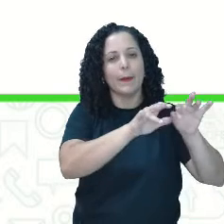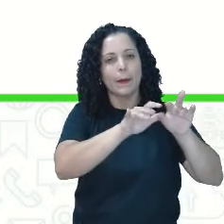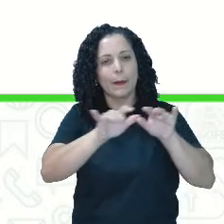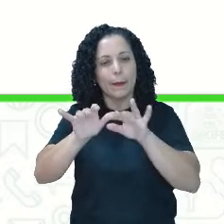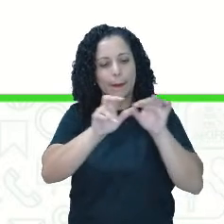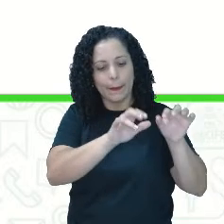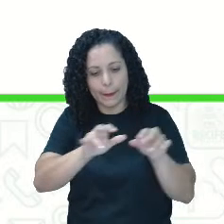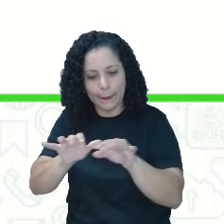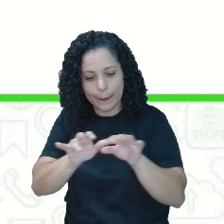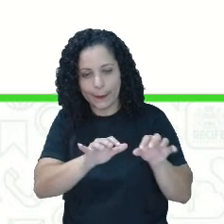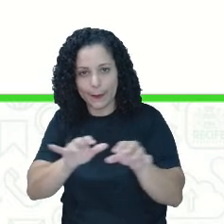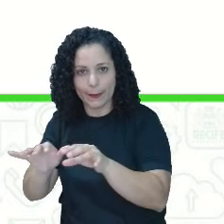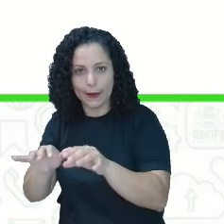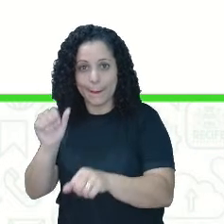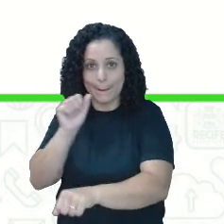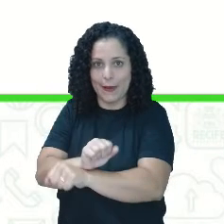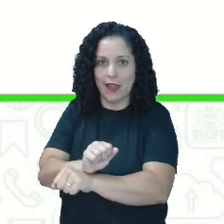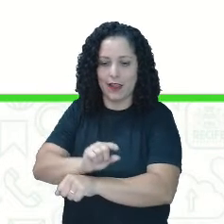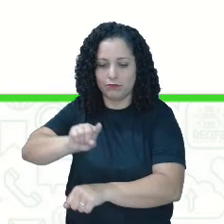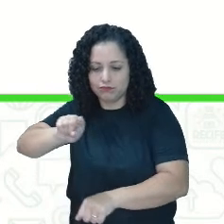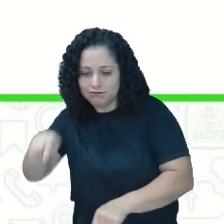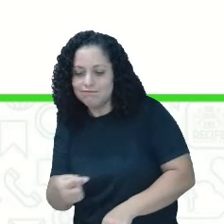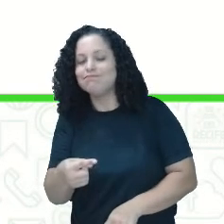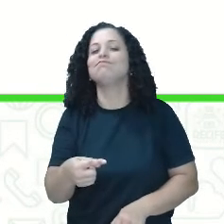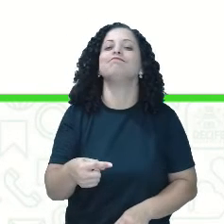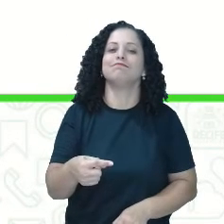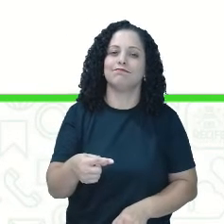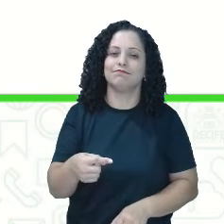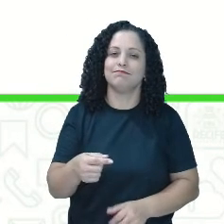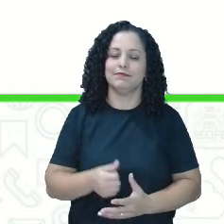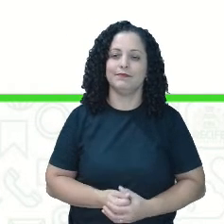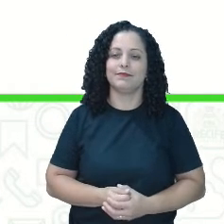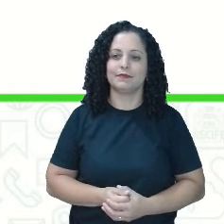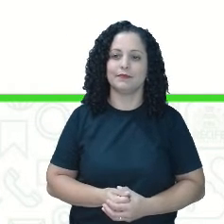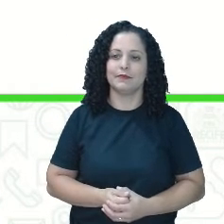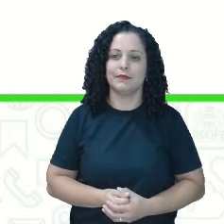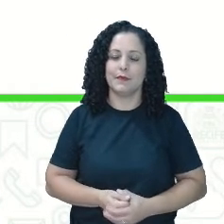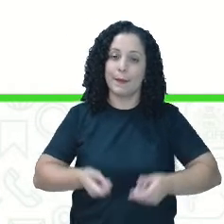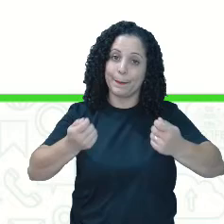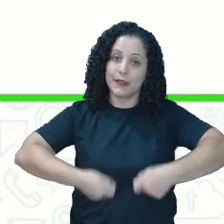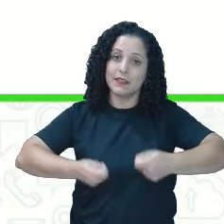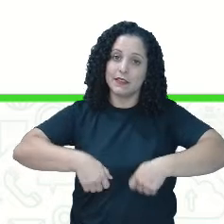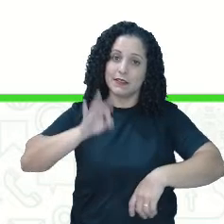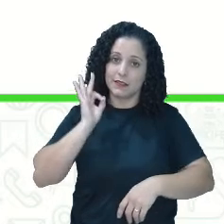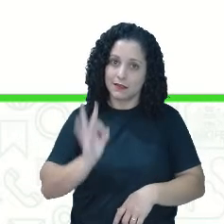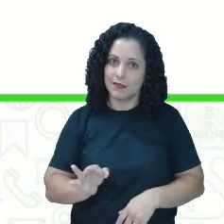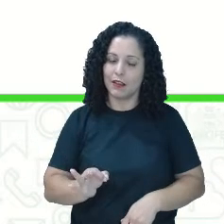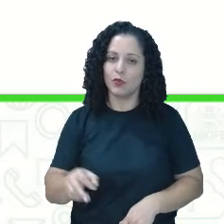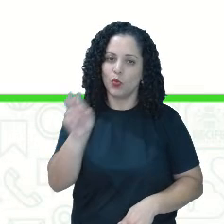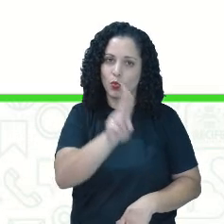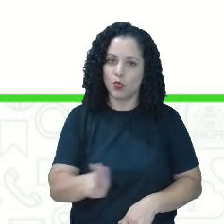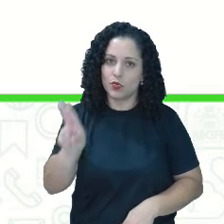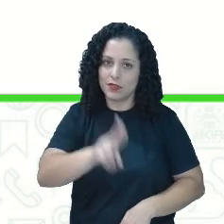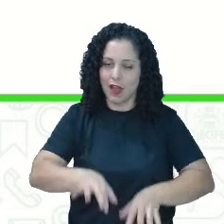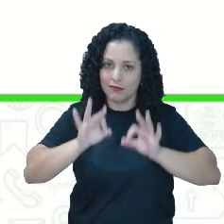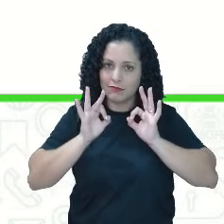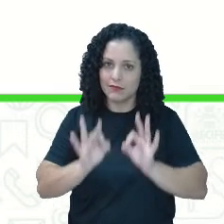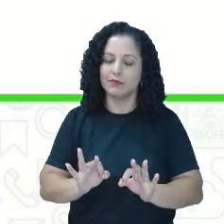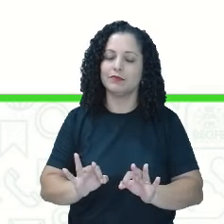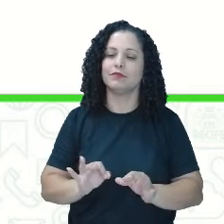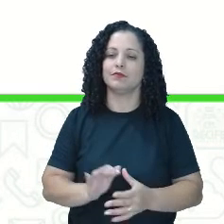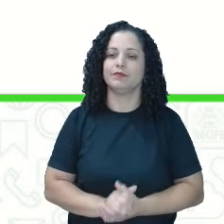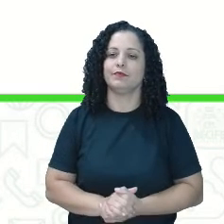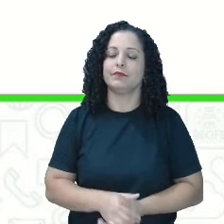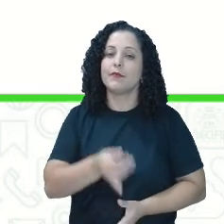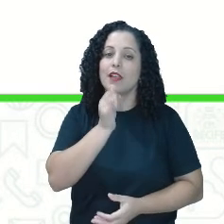que pode mudar o significado quando não utilizada de forma correta, né? Ou quando é utilizada de modo